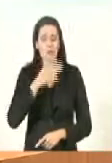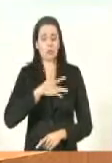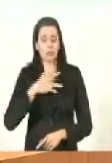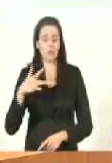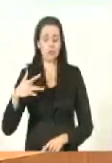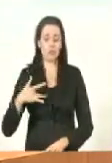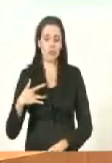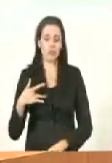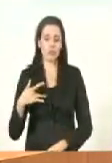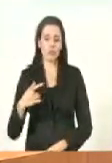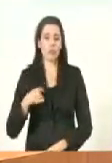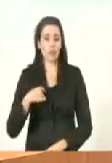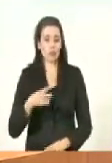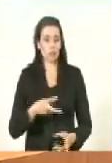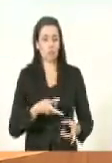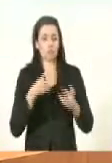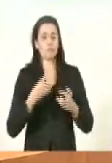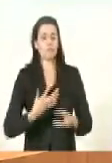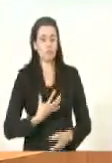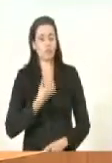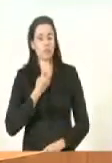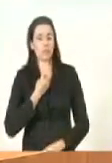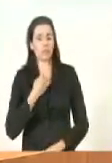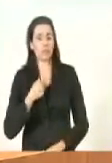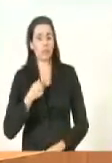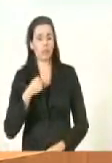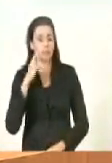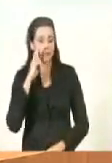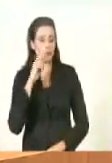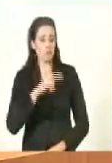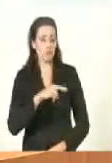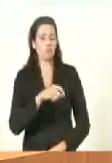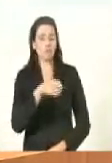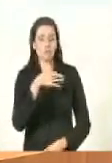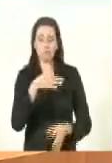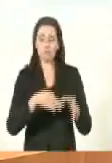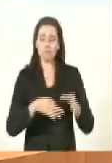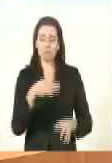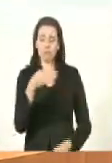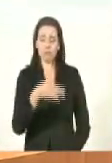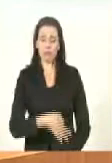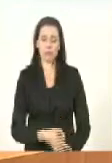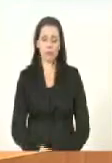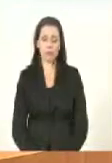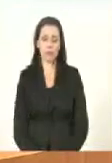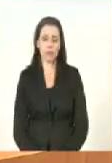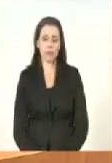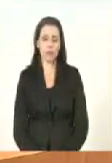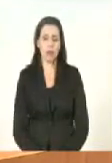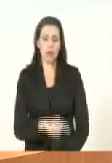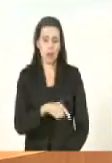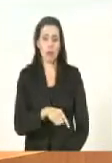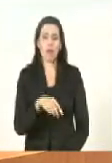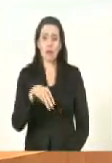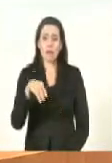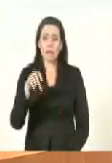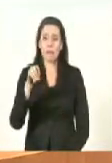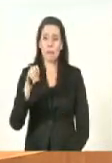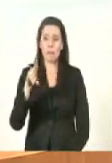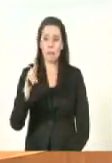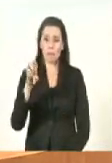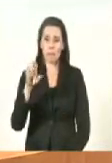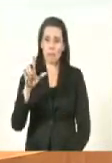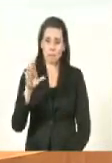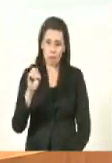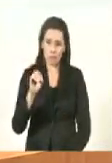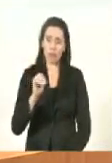que é o presidente da associação, e o que realmente justifica falarmos aqui deste modelo produtivo. Justificamos